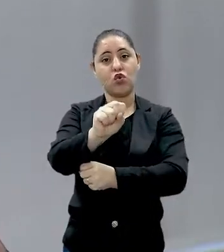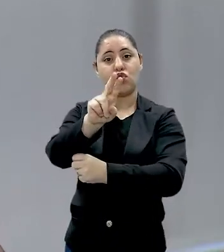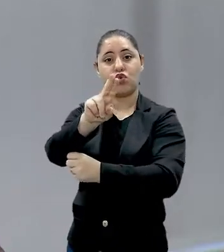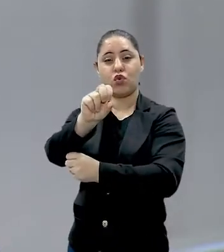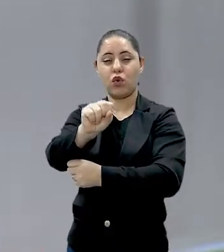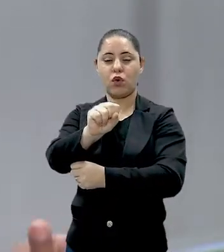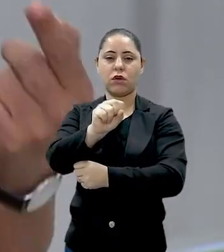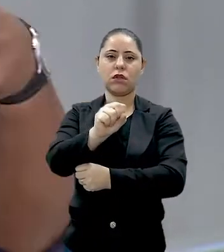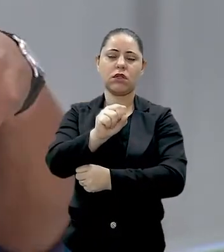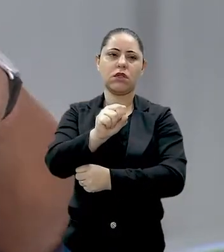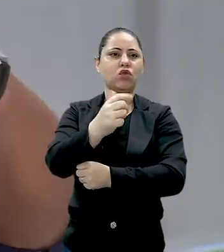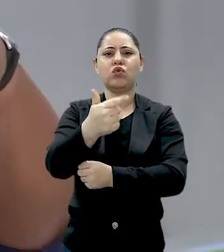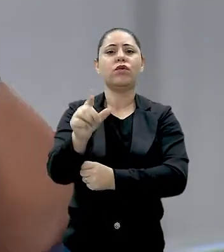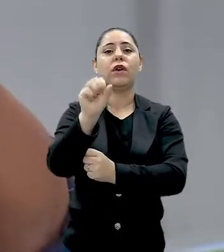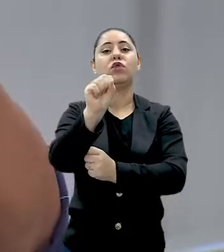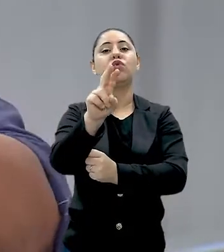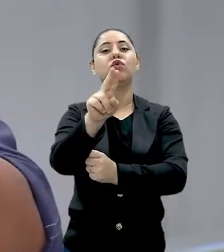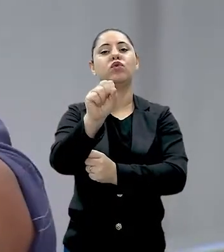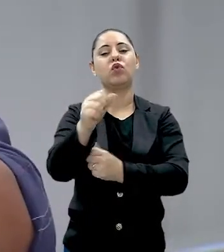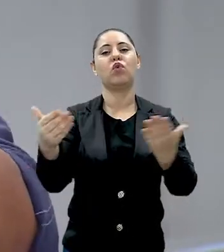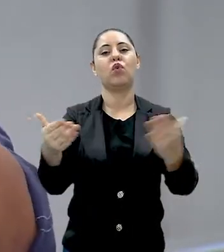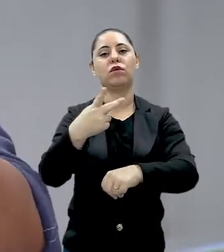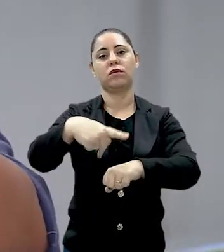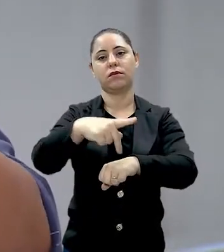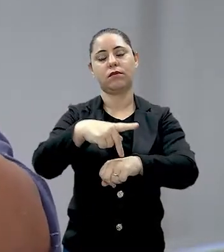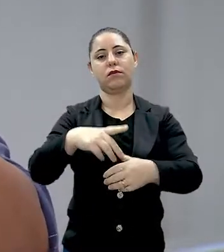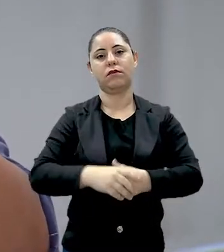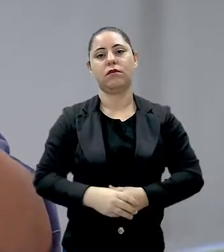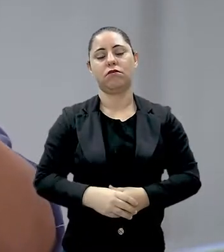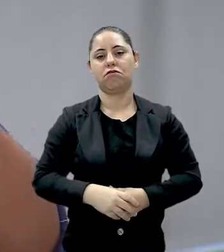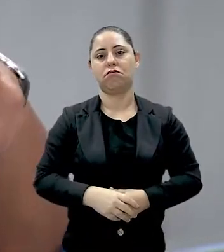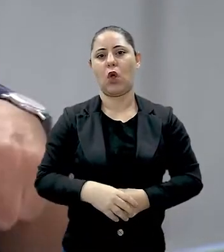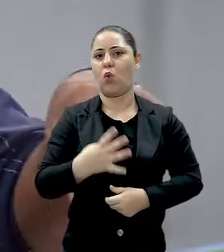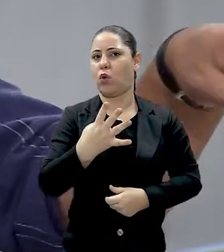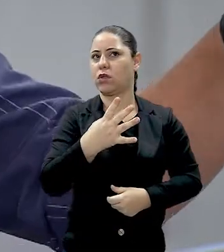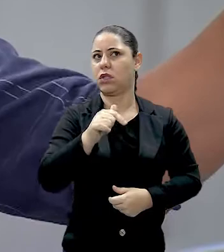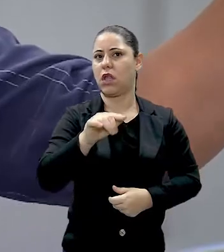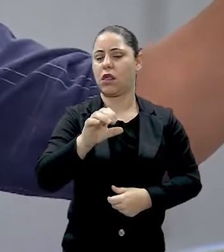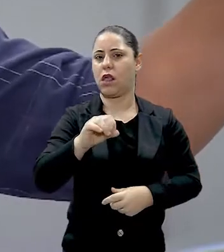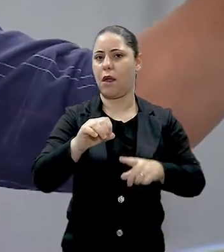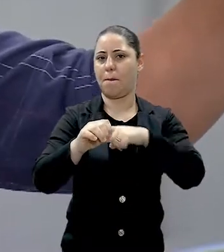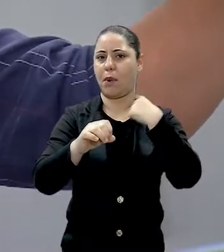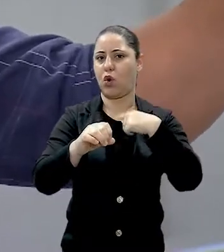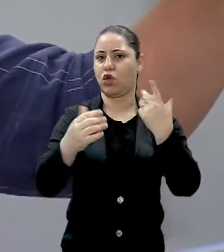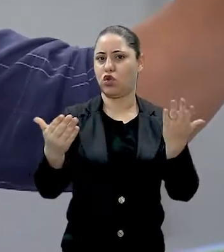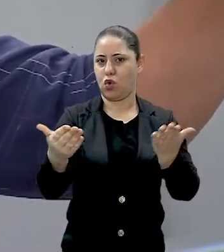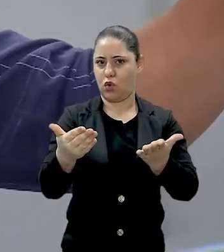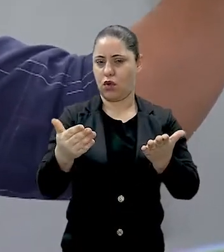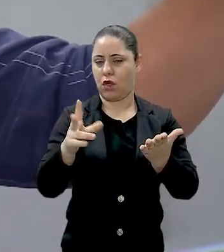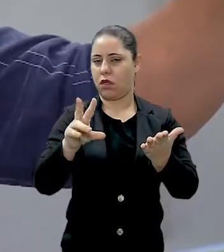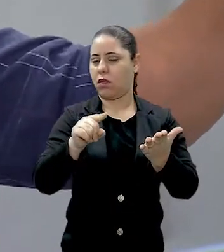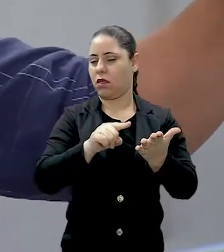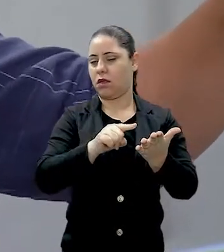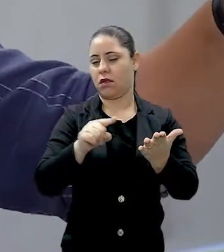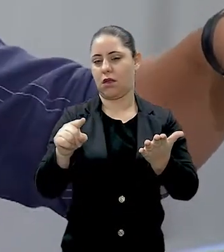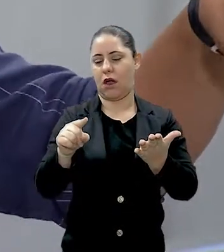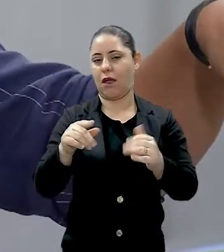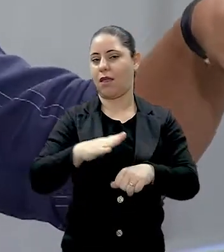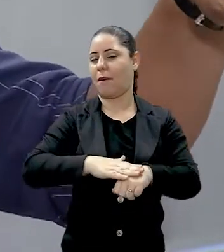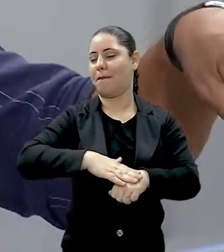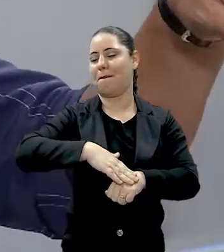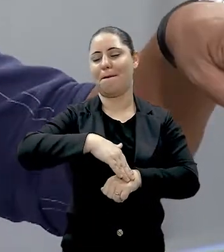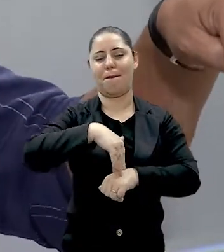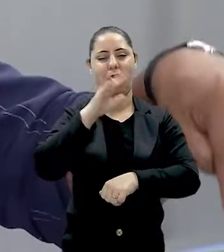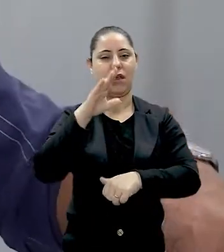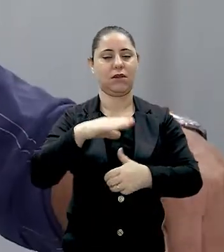fortalecimento do SUS. Se nós não tivéssemos o SUS hoje no nosso país, não seria 470 mil mortos como nós temos agora, até agora, começo